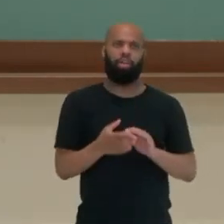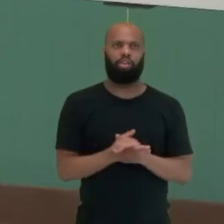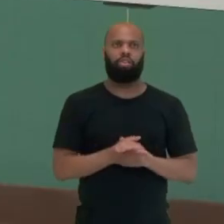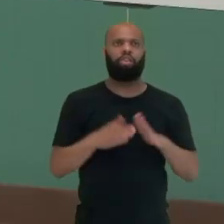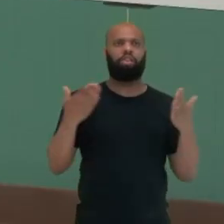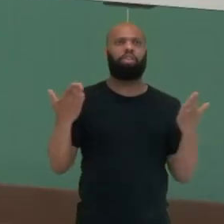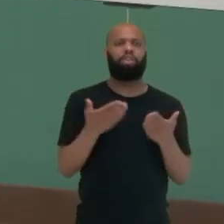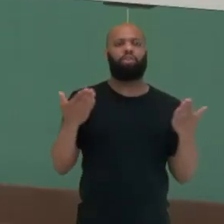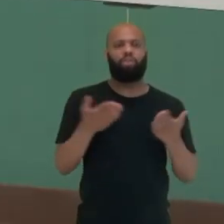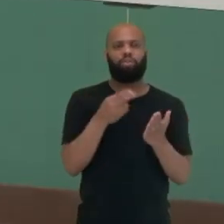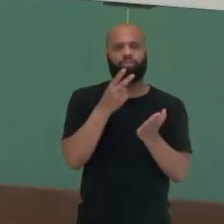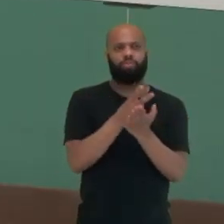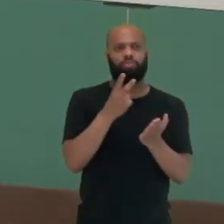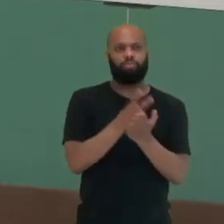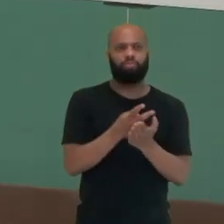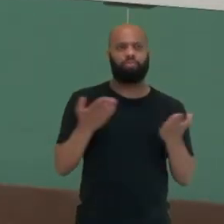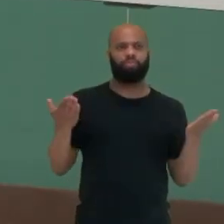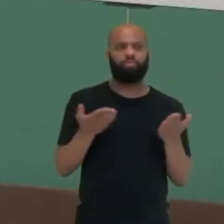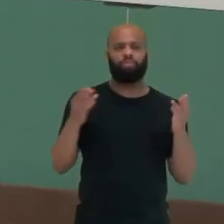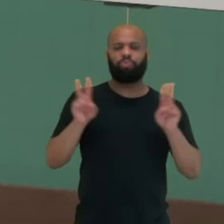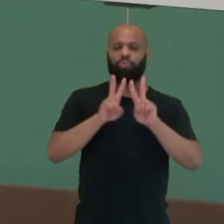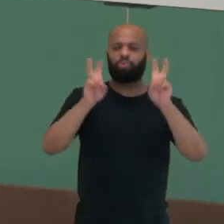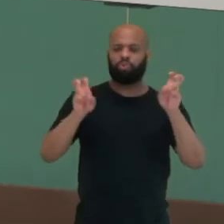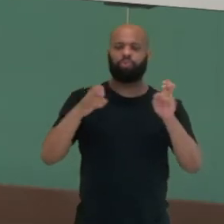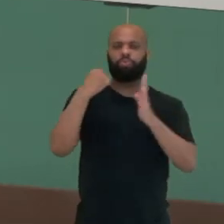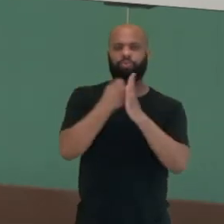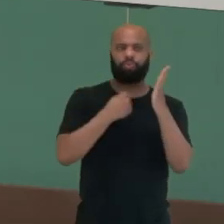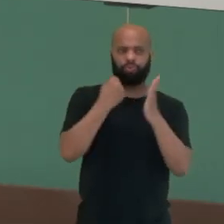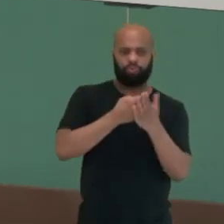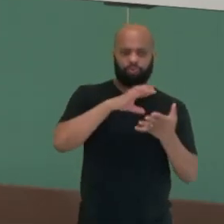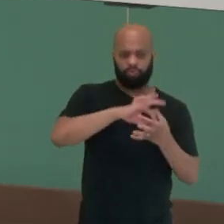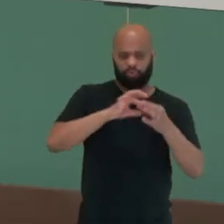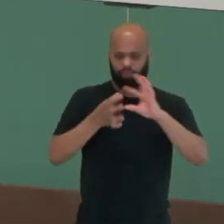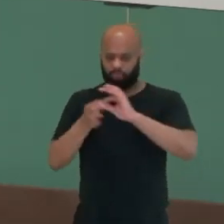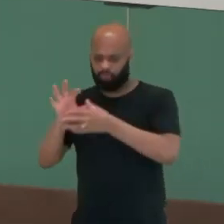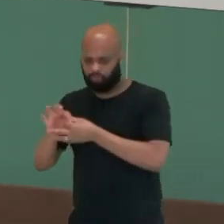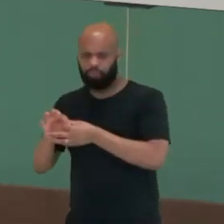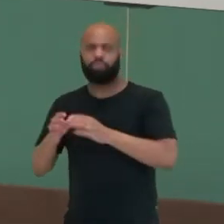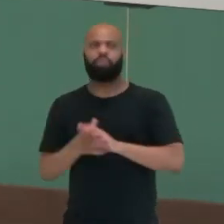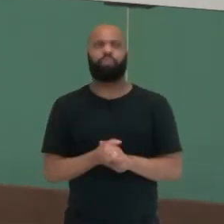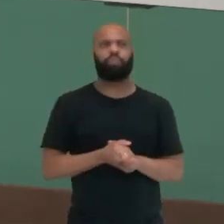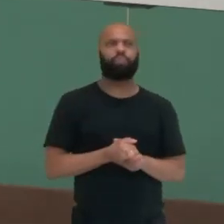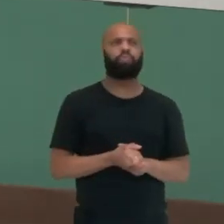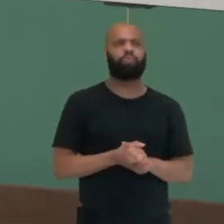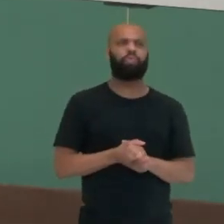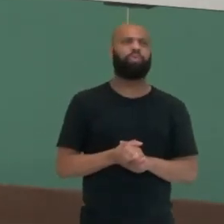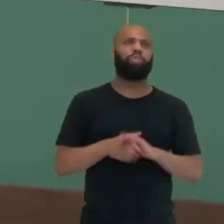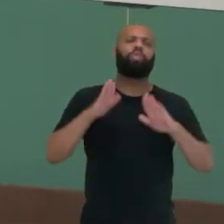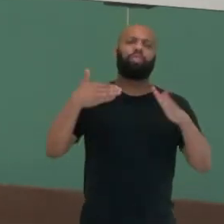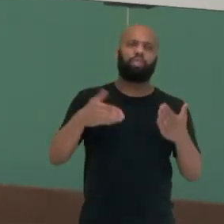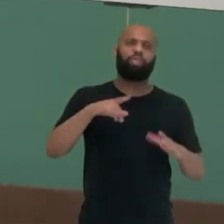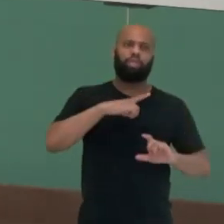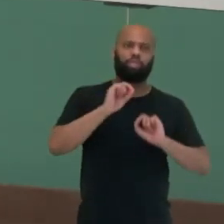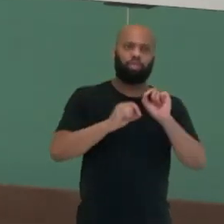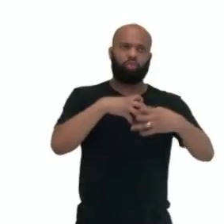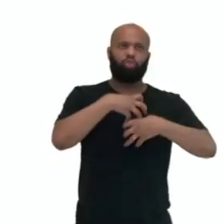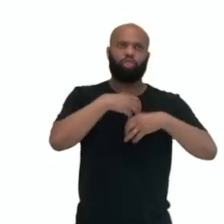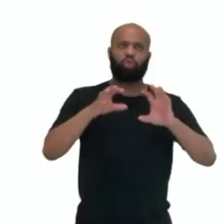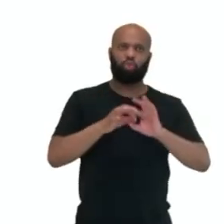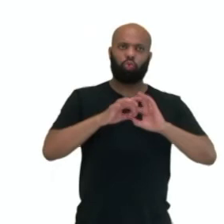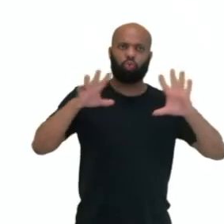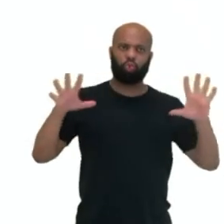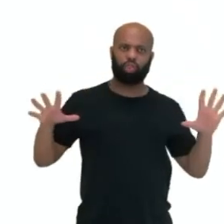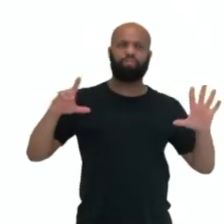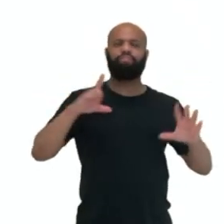continuando, falando um pouquinho mais sobre a luta olímpica para tentar desmistificar. Então, no estilo livre, que é o